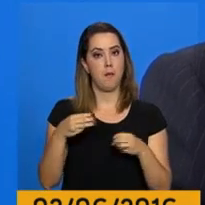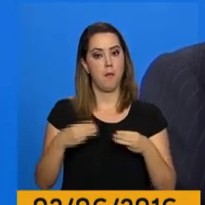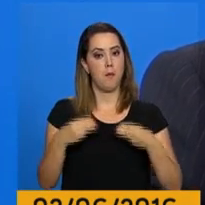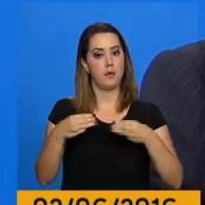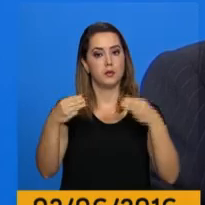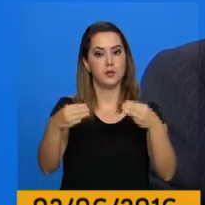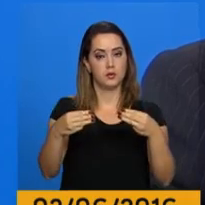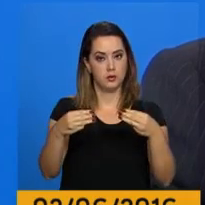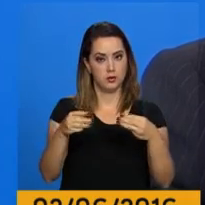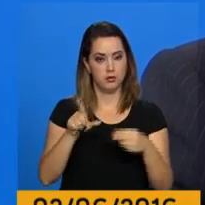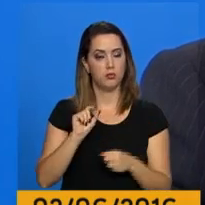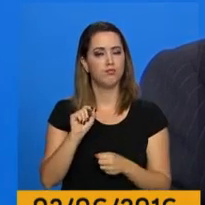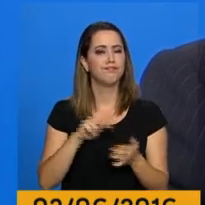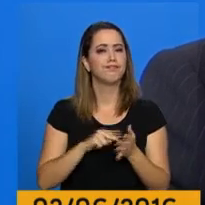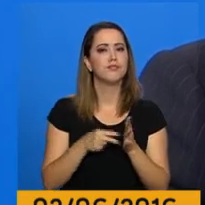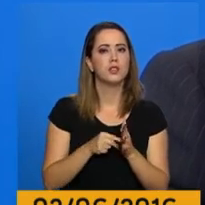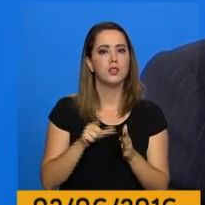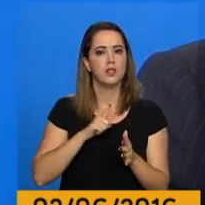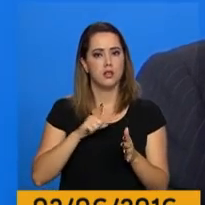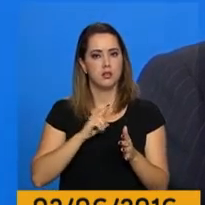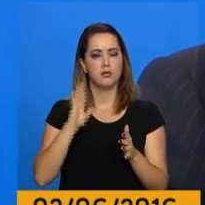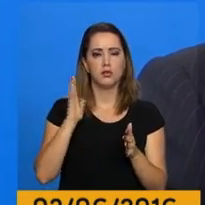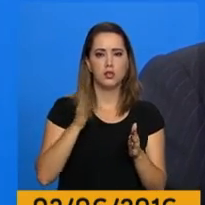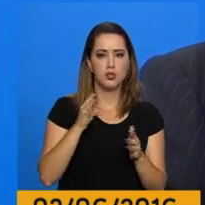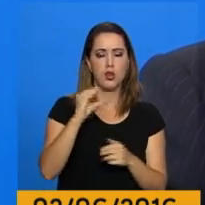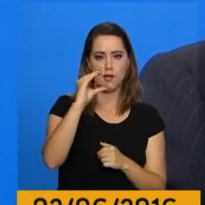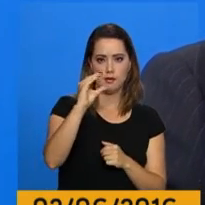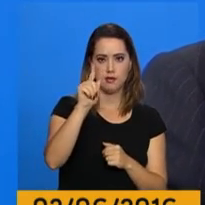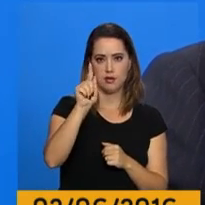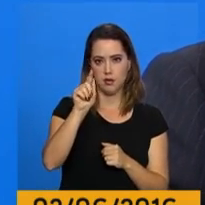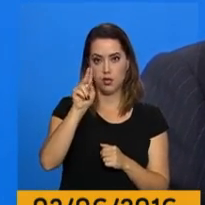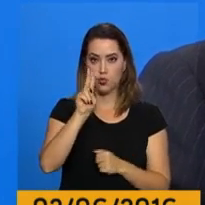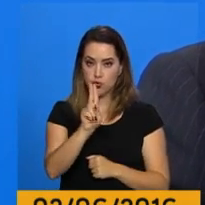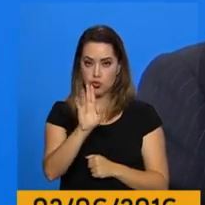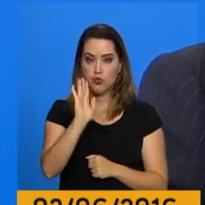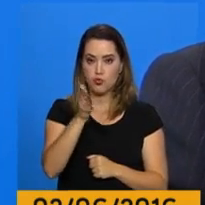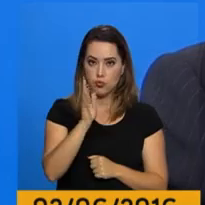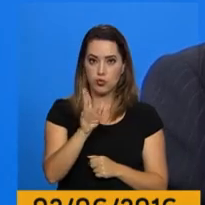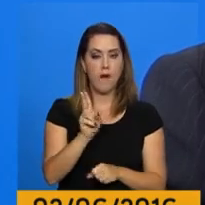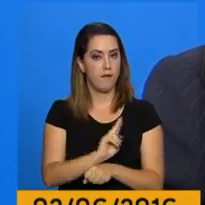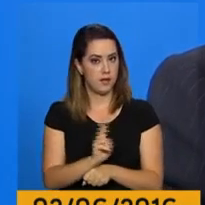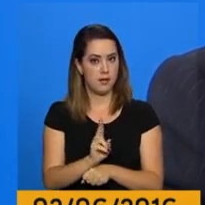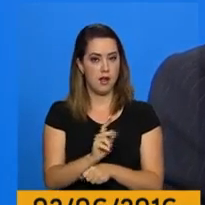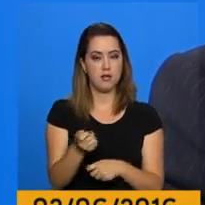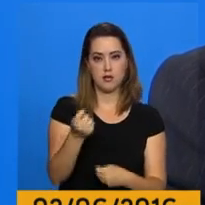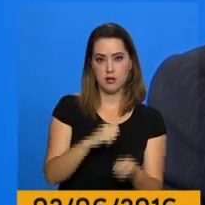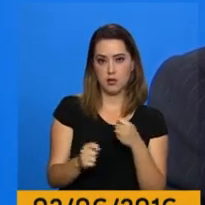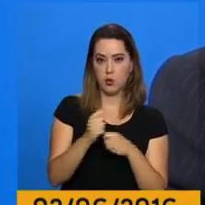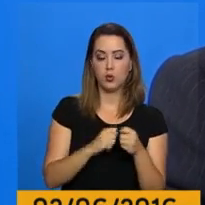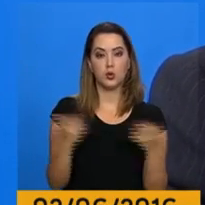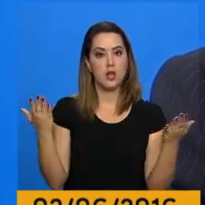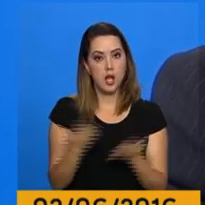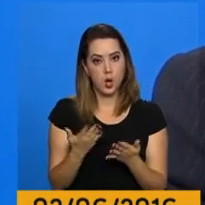Ou seja, há uma parte já está consolidada, que vem da história da CGU, que é fiscalização e controle. Há um trabalho novo, chamado